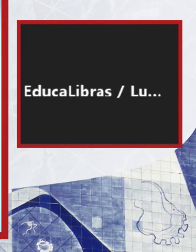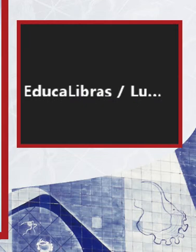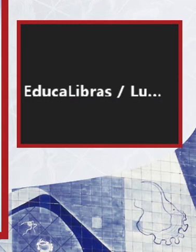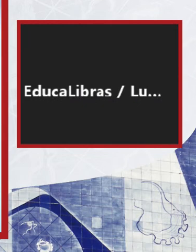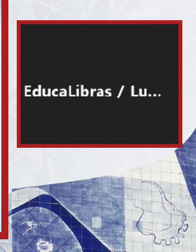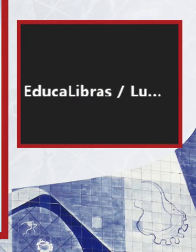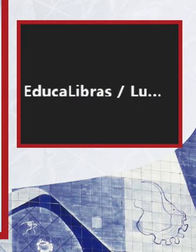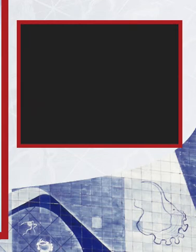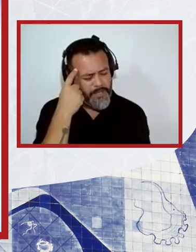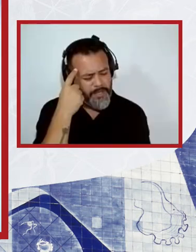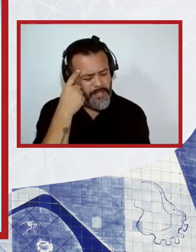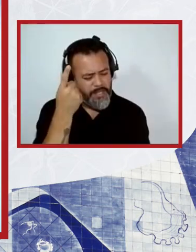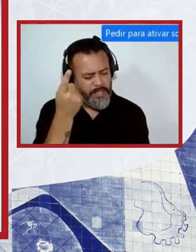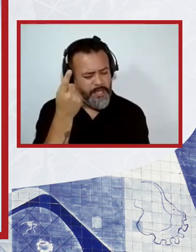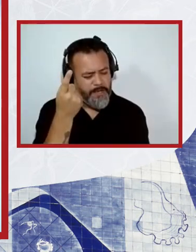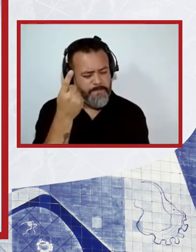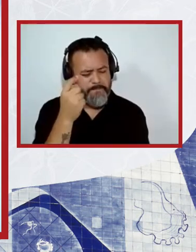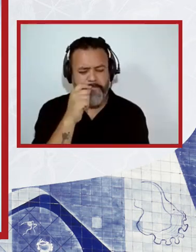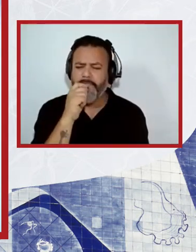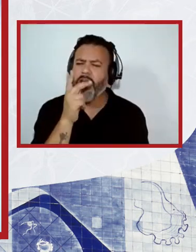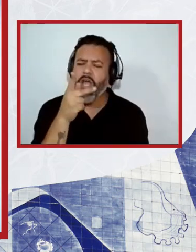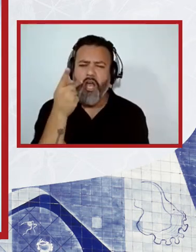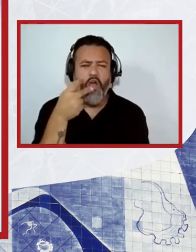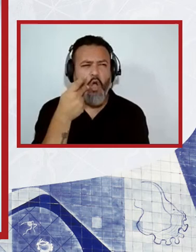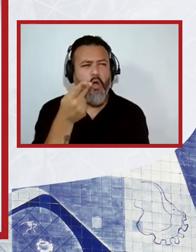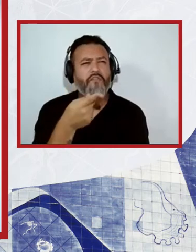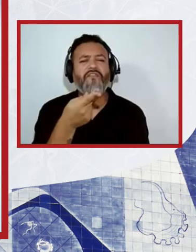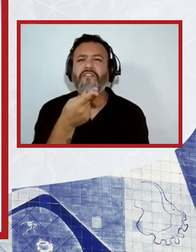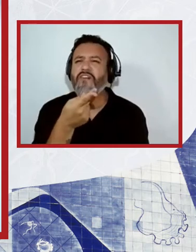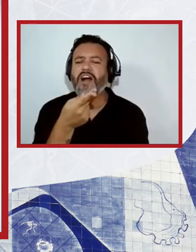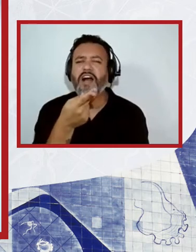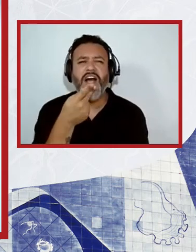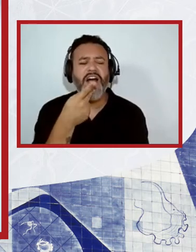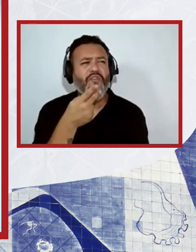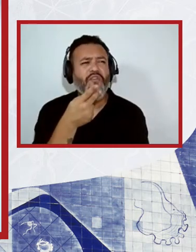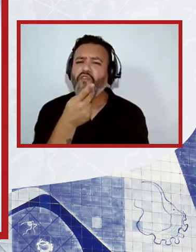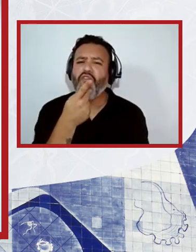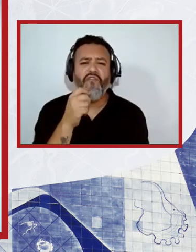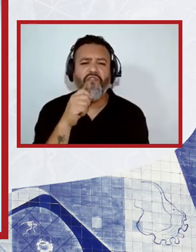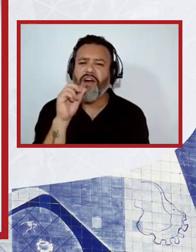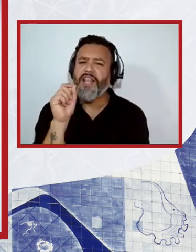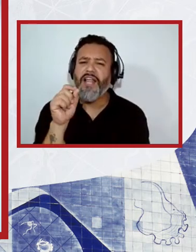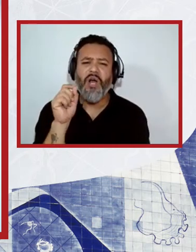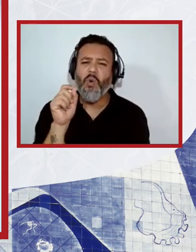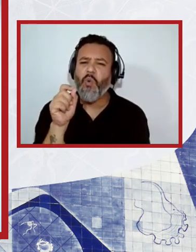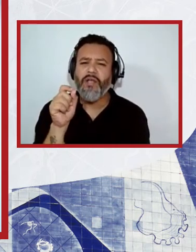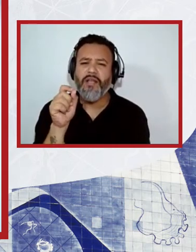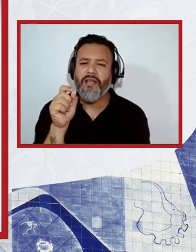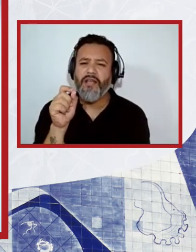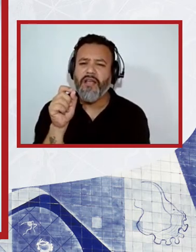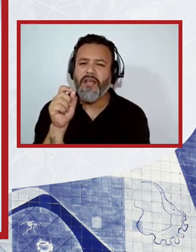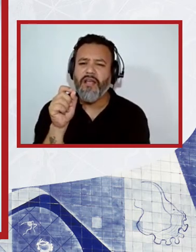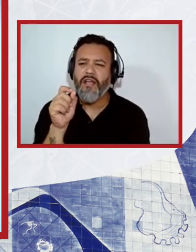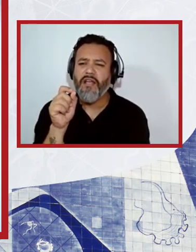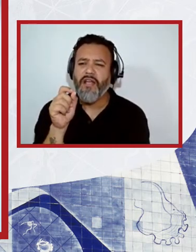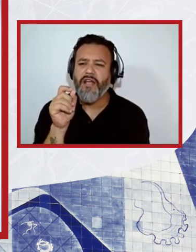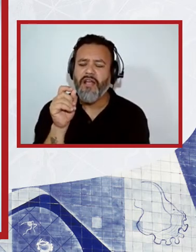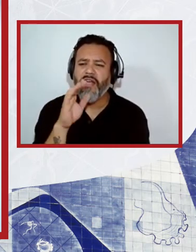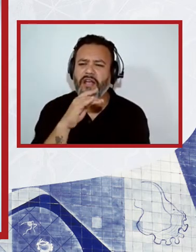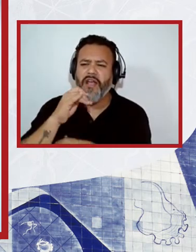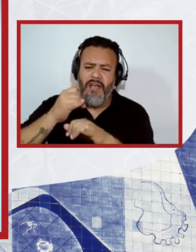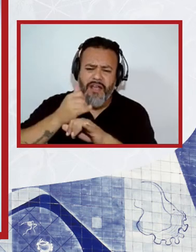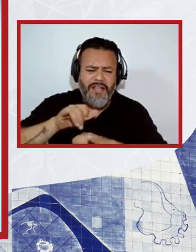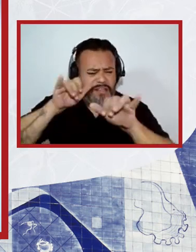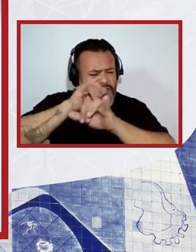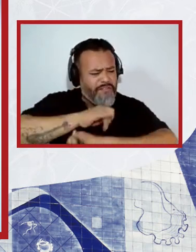Eu pensei, o que eu vou falar, né, diante de tantas informações que ele já